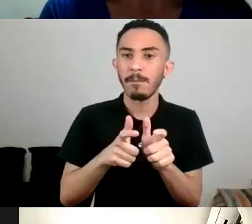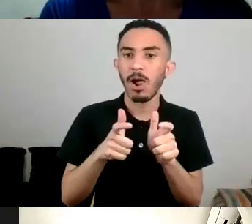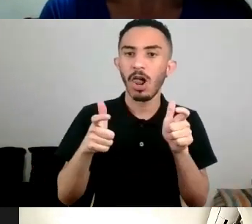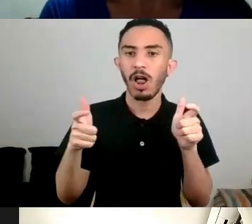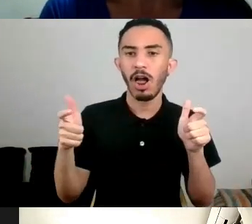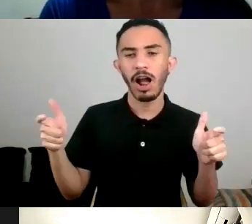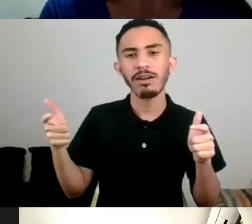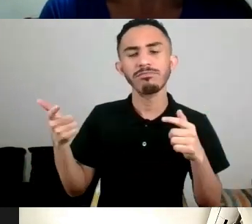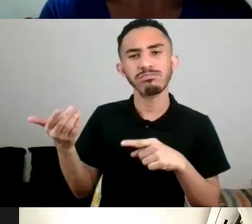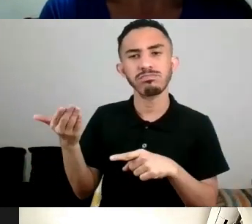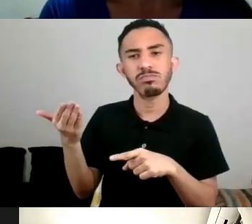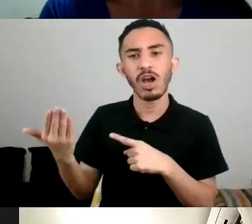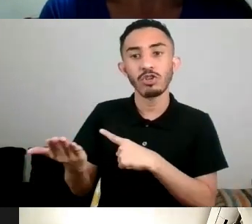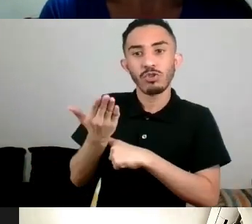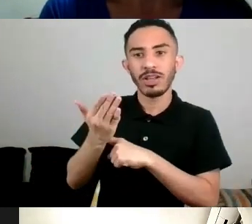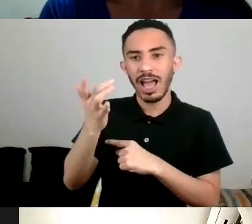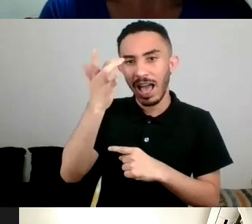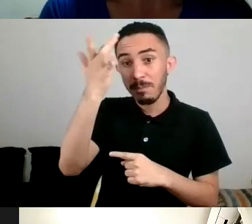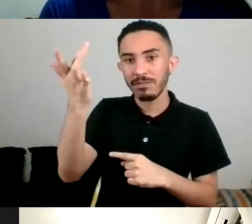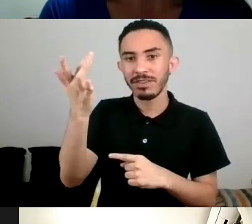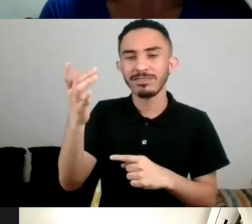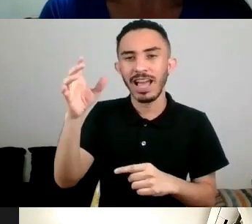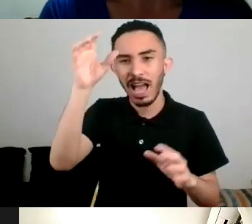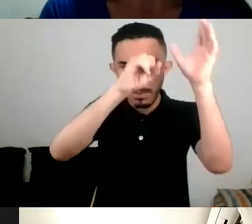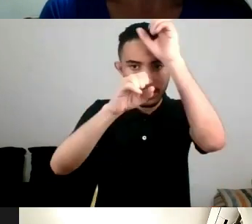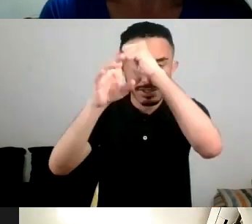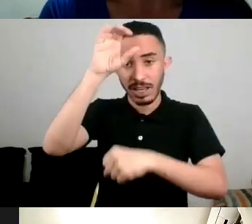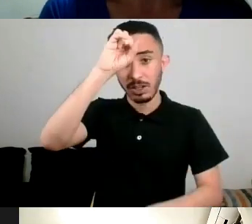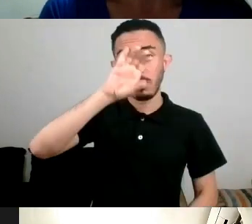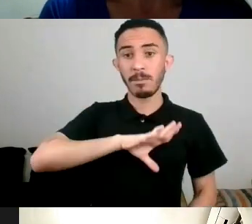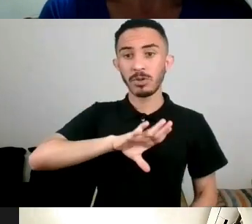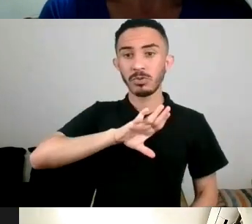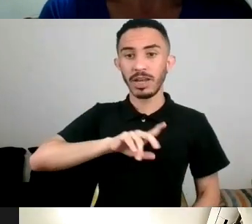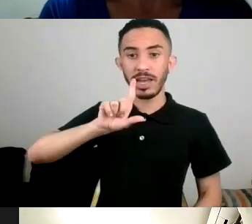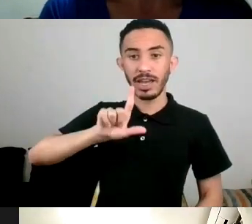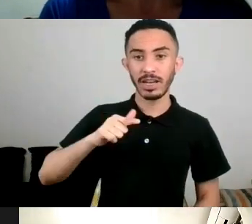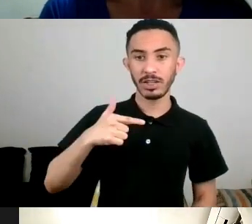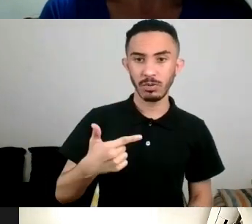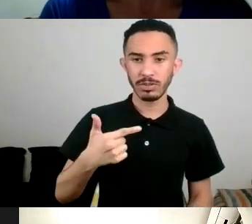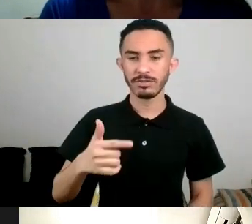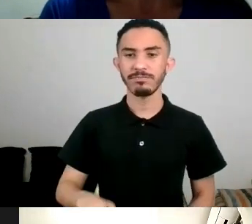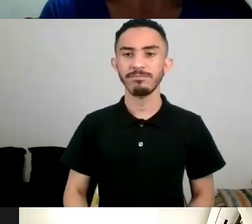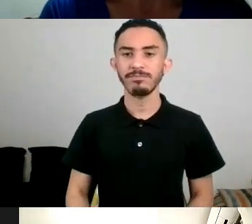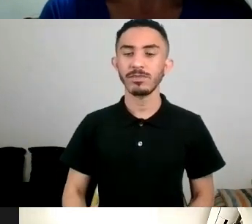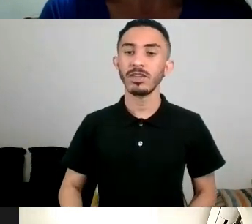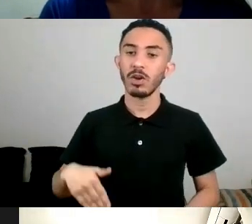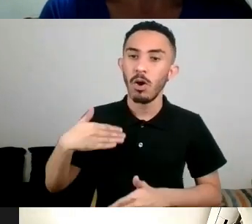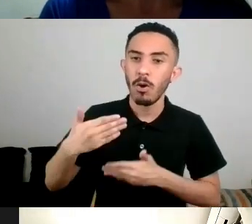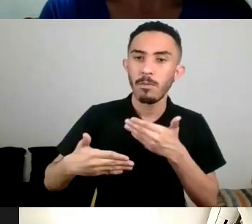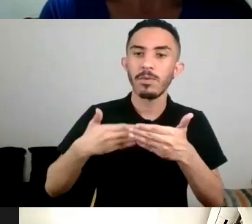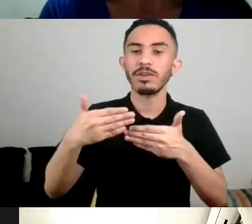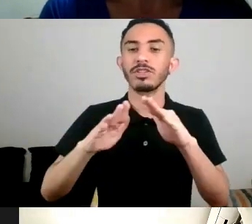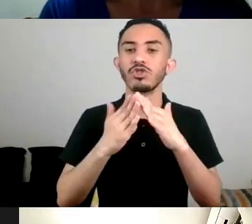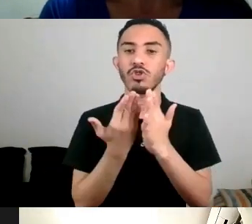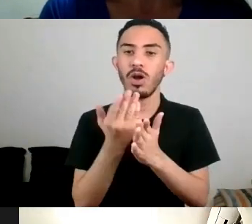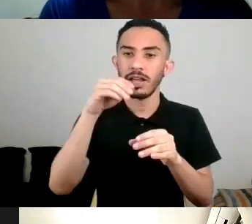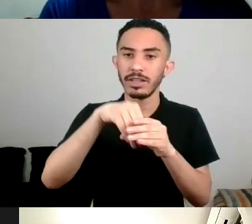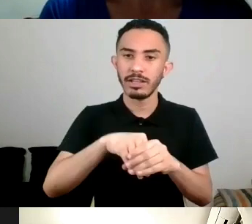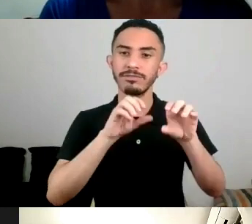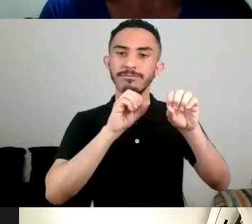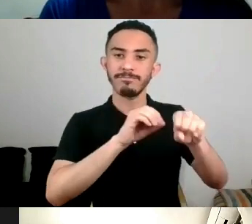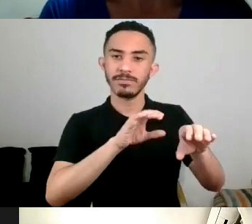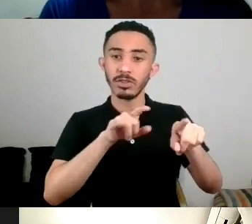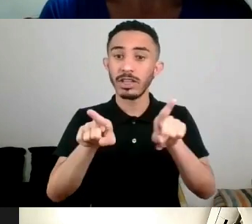que facilita a aprendizagem da escrita do português como segunda língua. O processo educacional e as